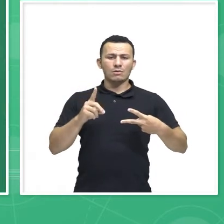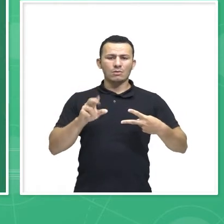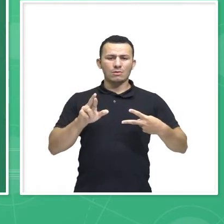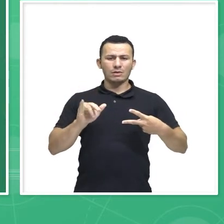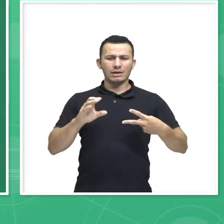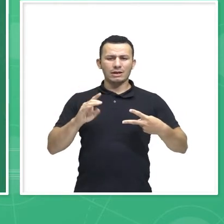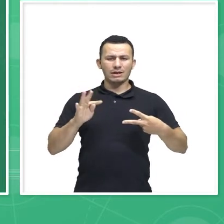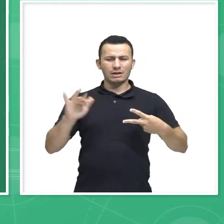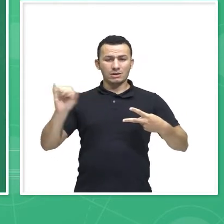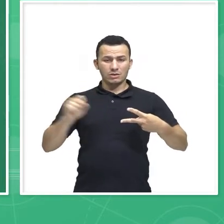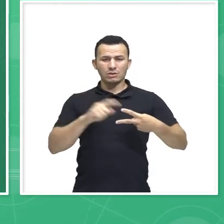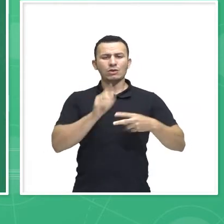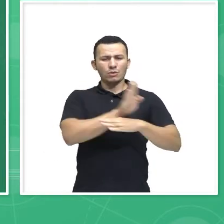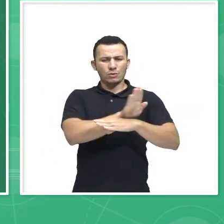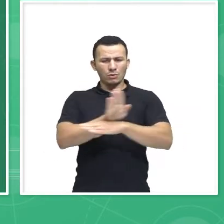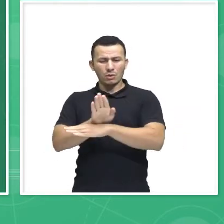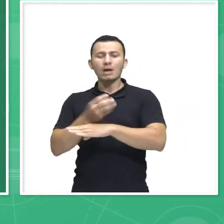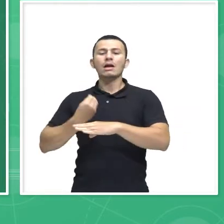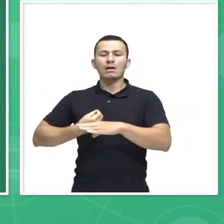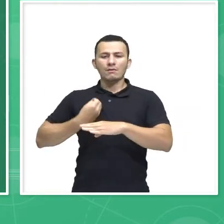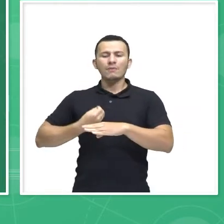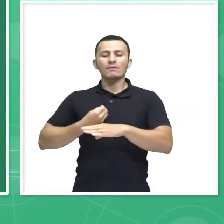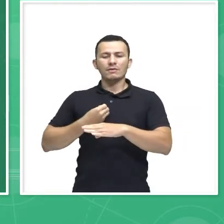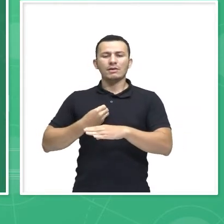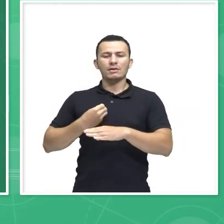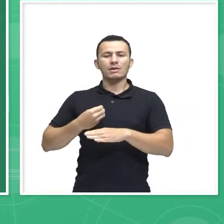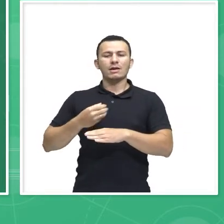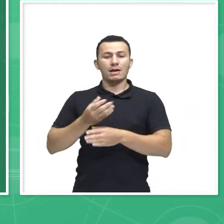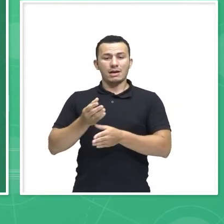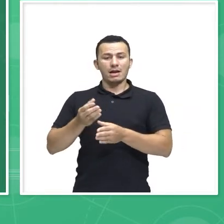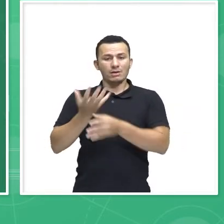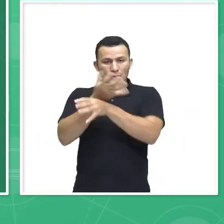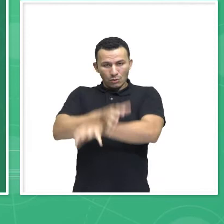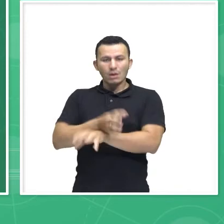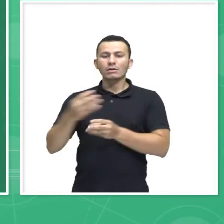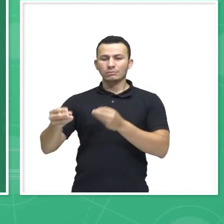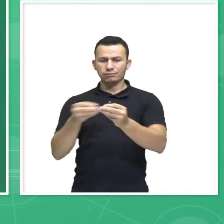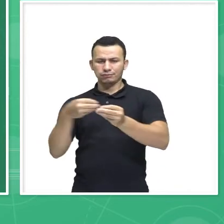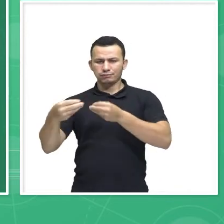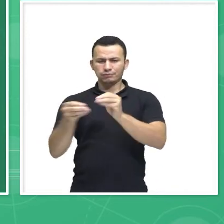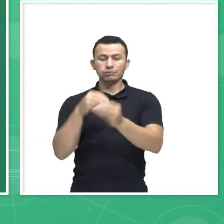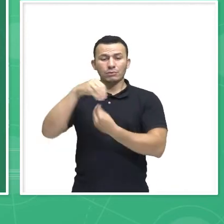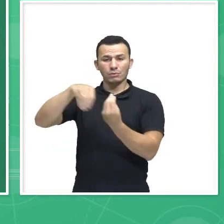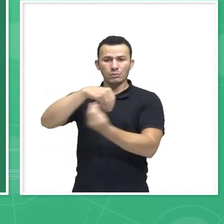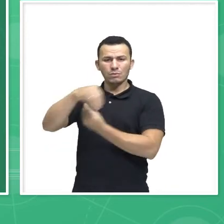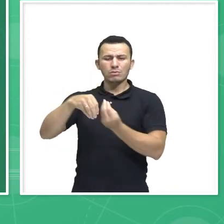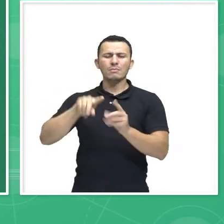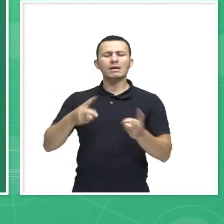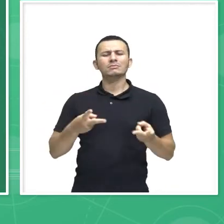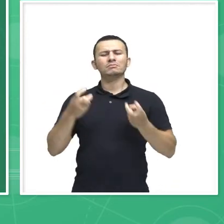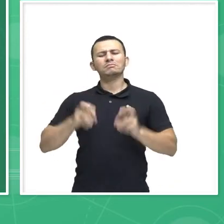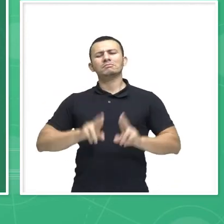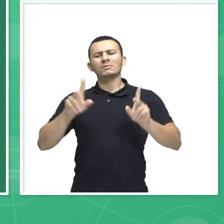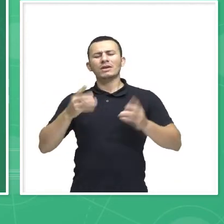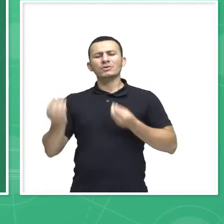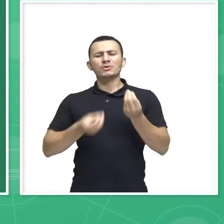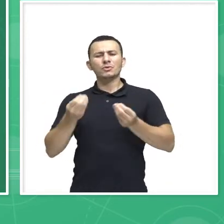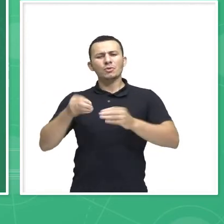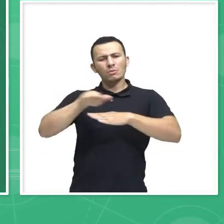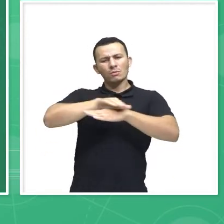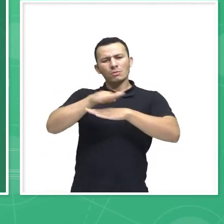tubarão por exemplo são peixes que possuem esqueleto cartilaginoso E aí o que que vai a gente vai ter diferente no seu revestimento